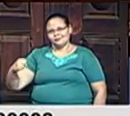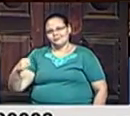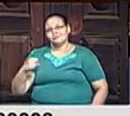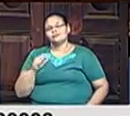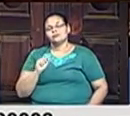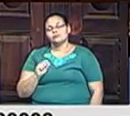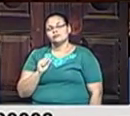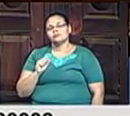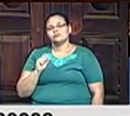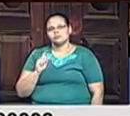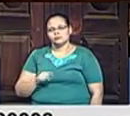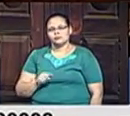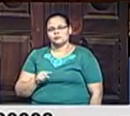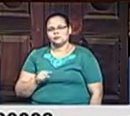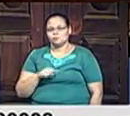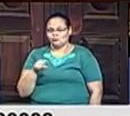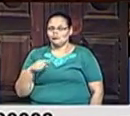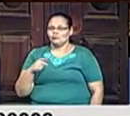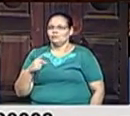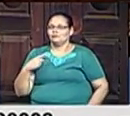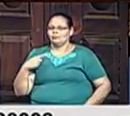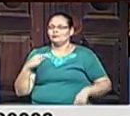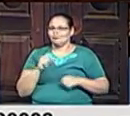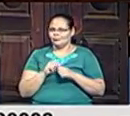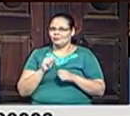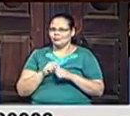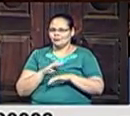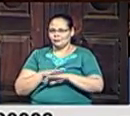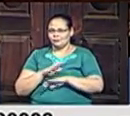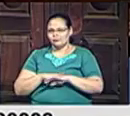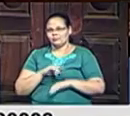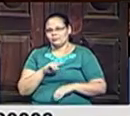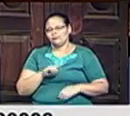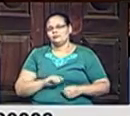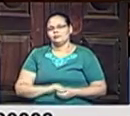do qual participaram.